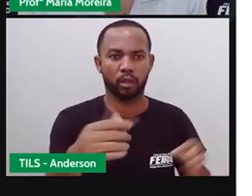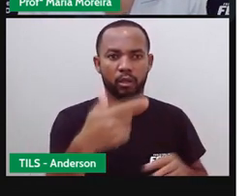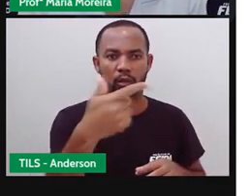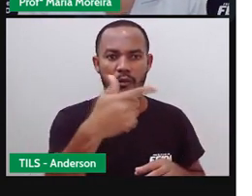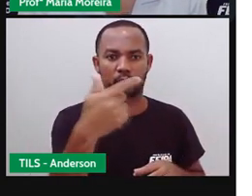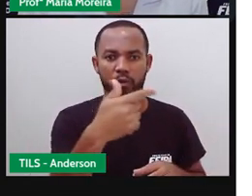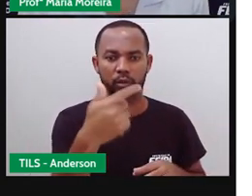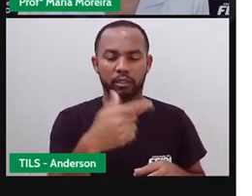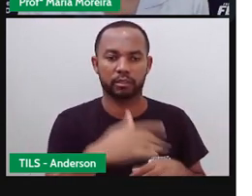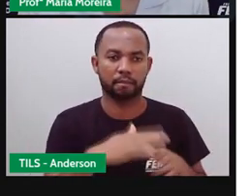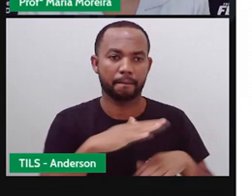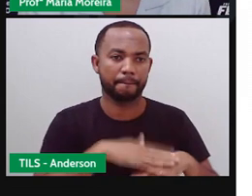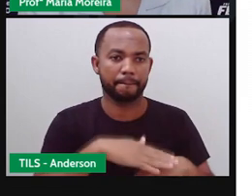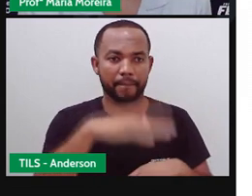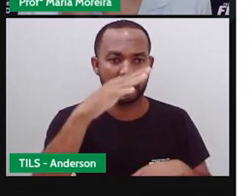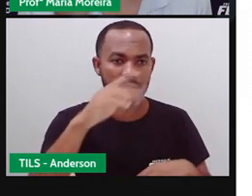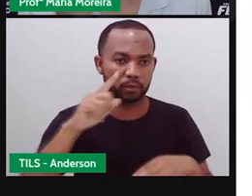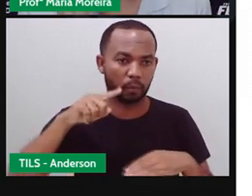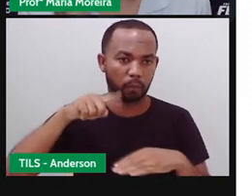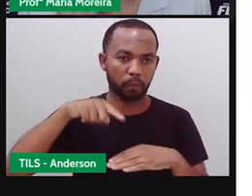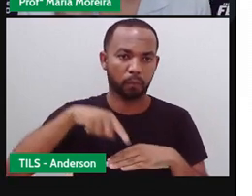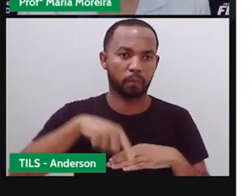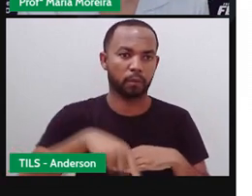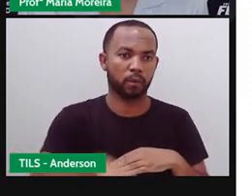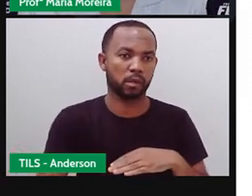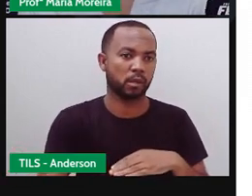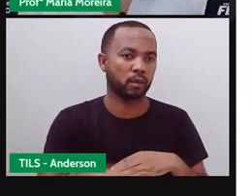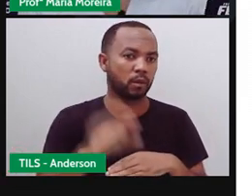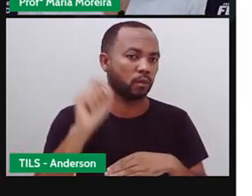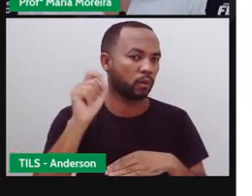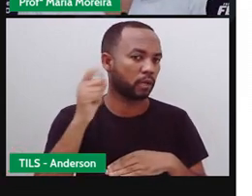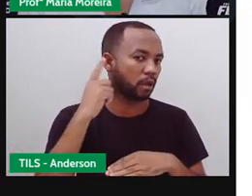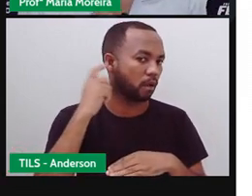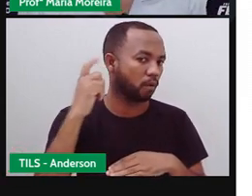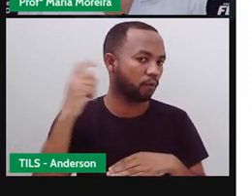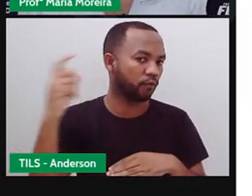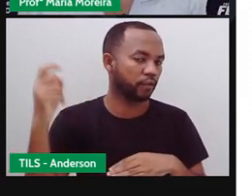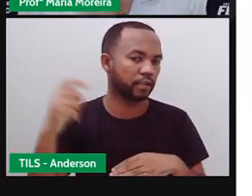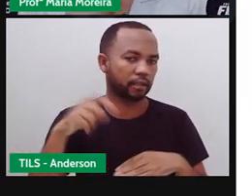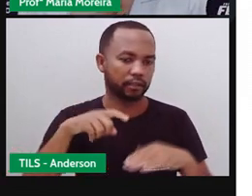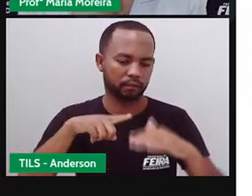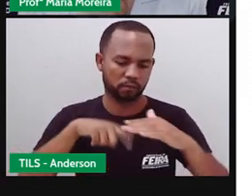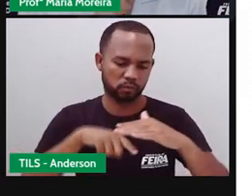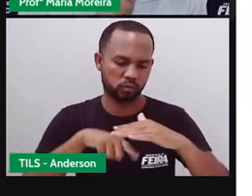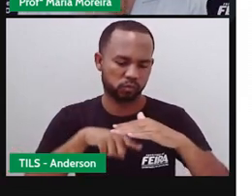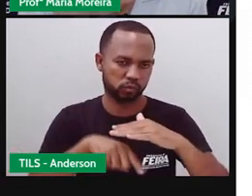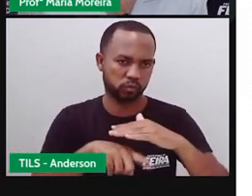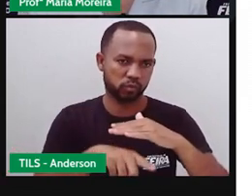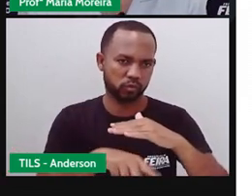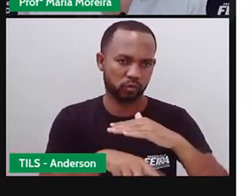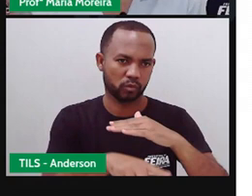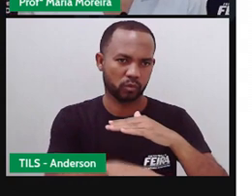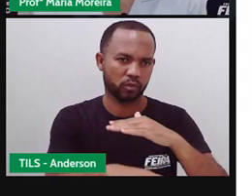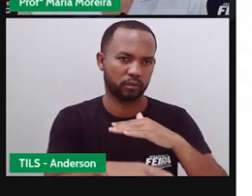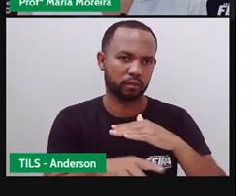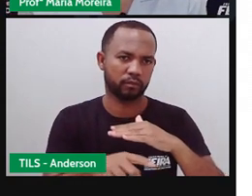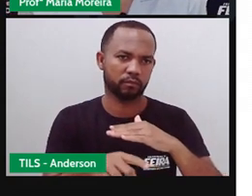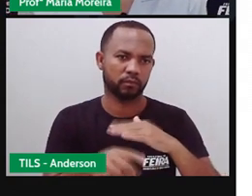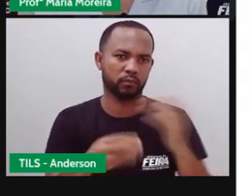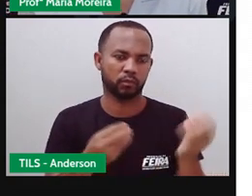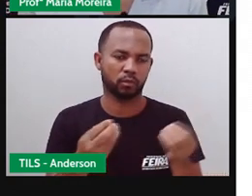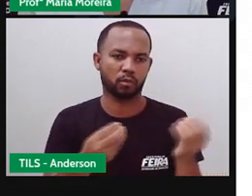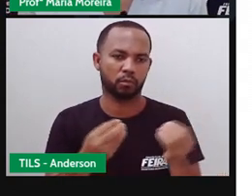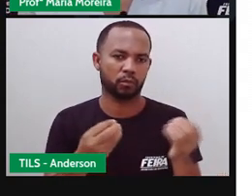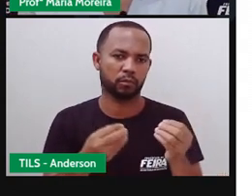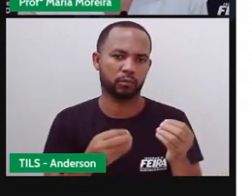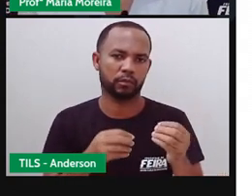metros de comprimento elas passam no solo dá para se ouvir o barulho imagine isso eu ia ficar sempre morrendo